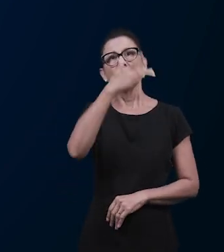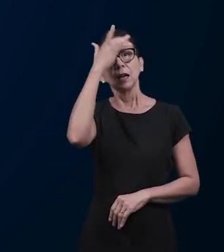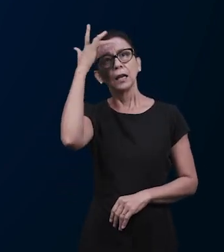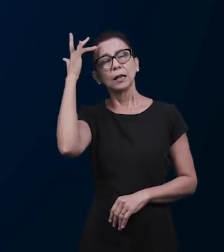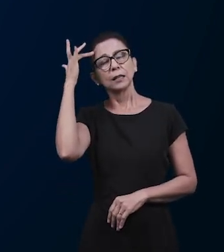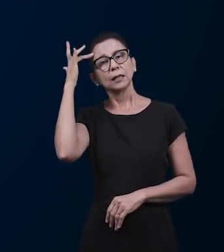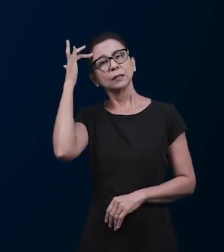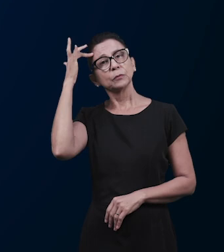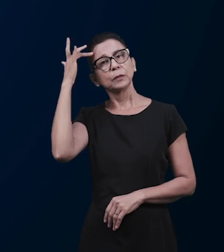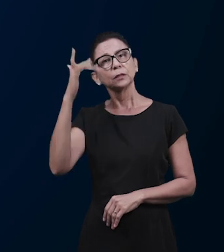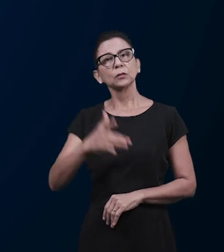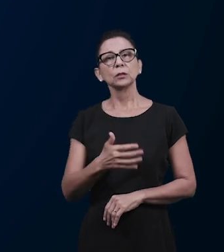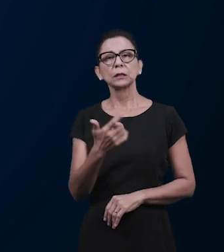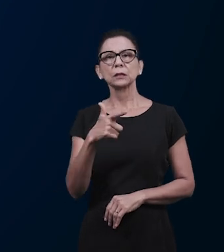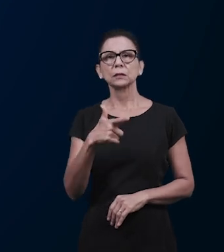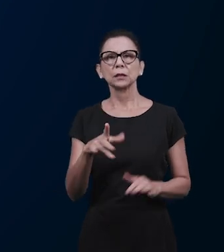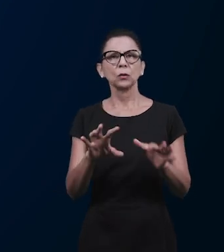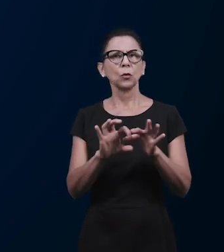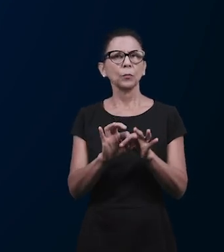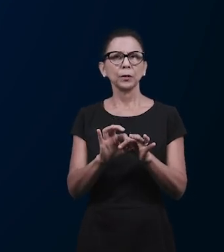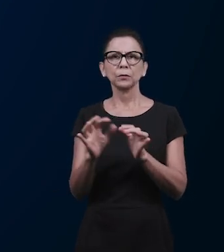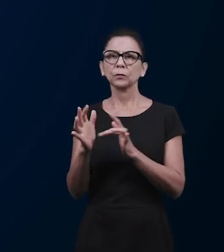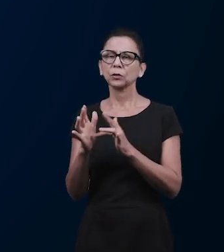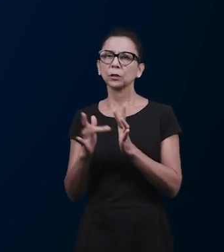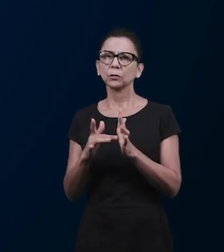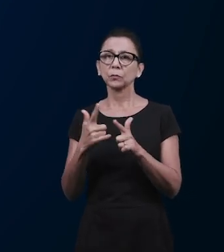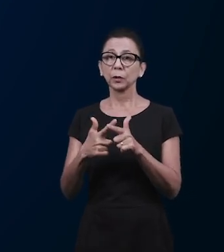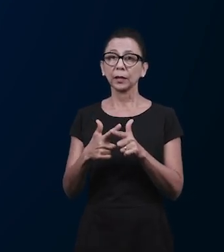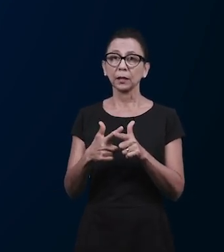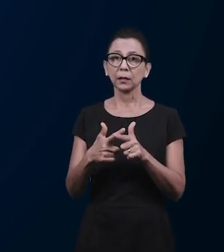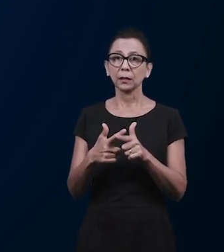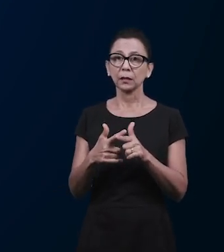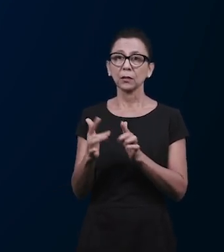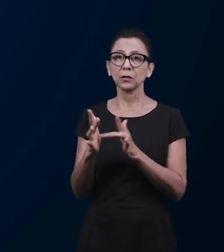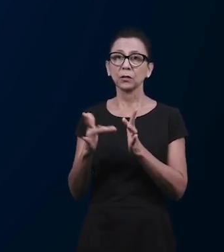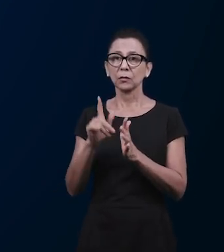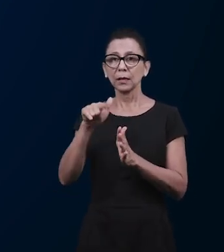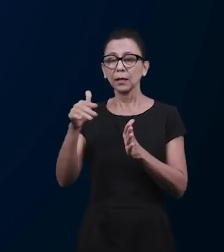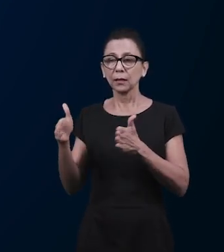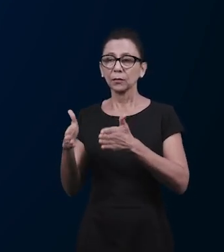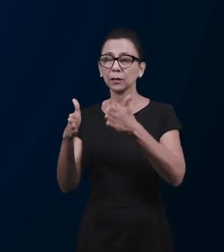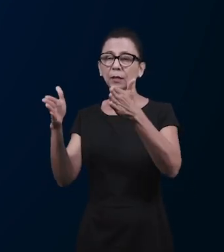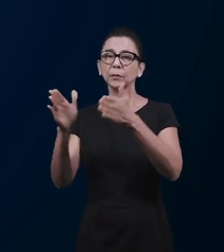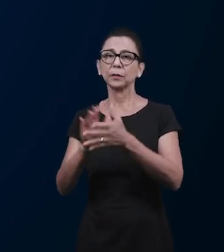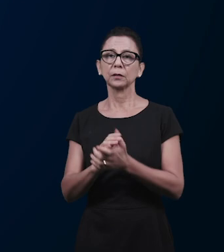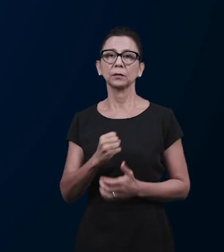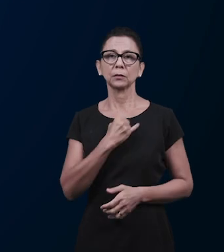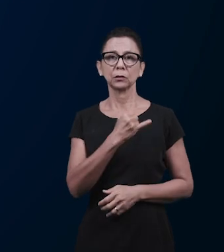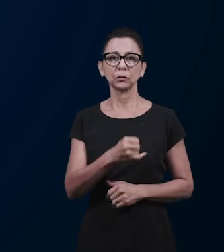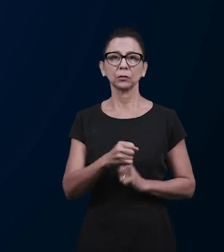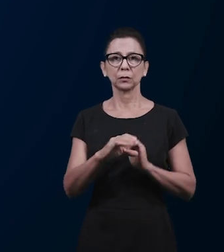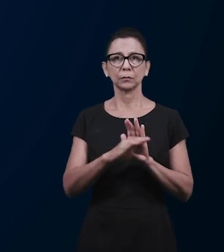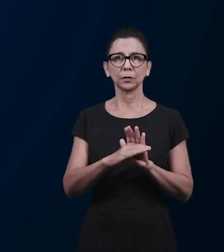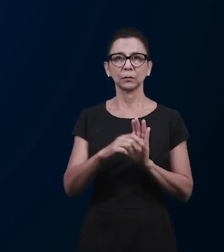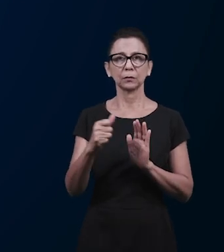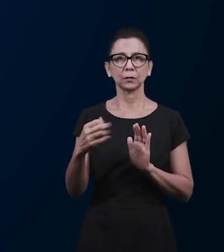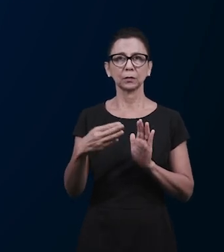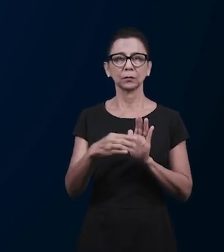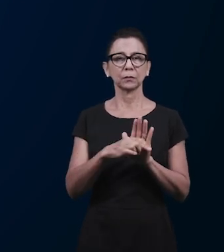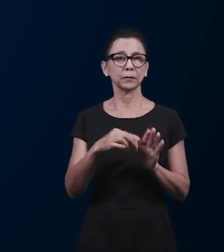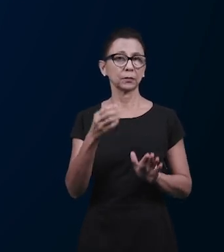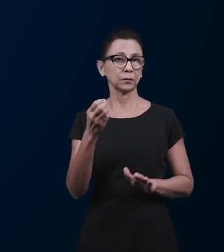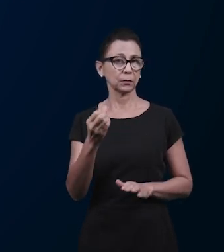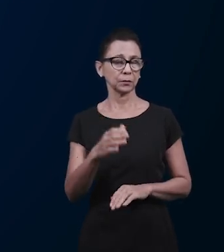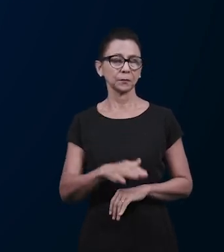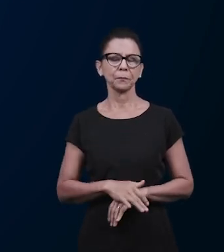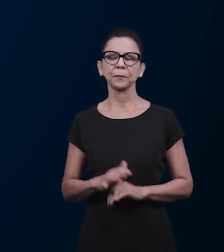Deus, não está em Jesus, porque Jesus é o caminho. Isso nós podemos ver em João, capítulo 14, verso